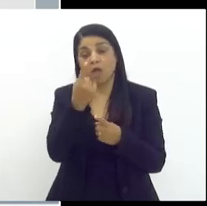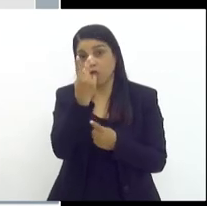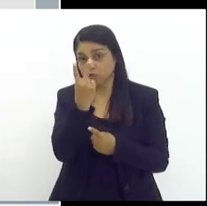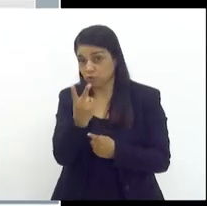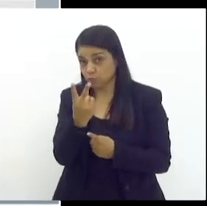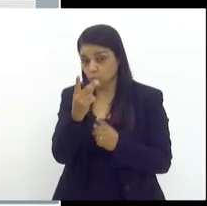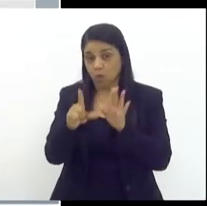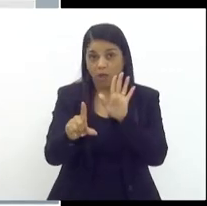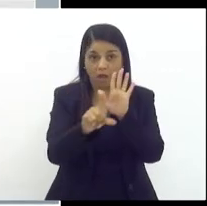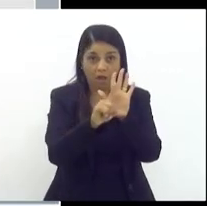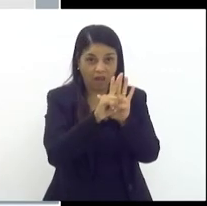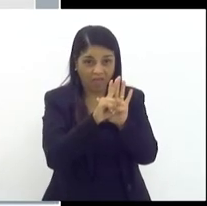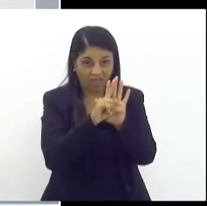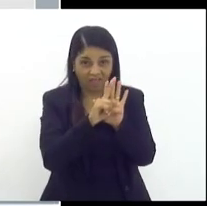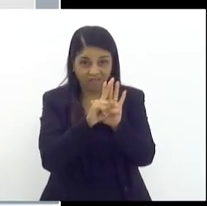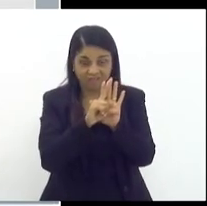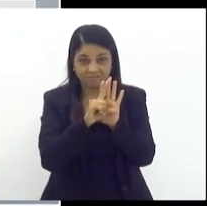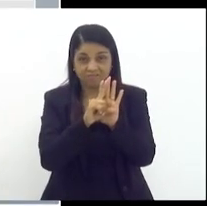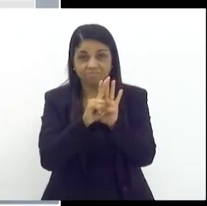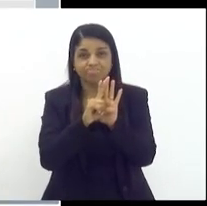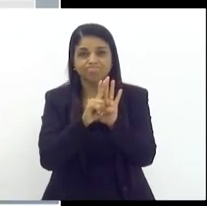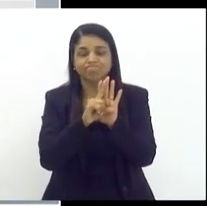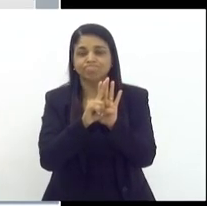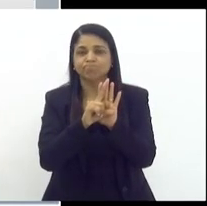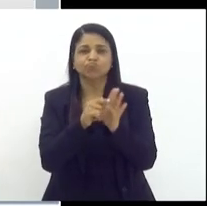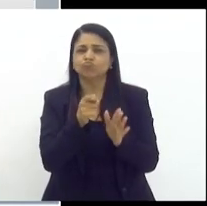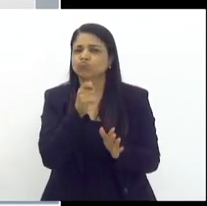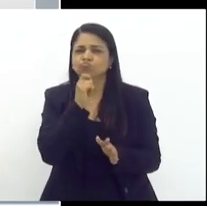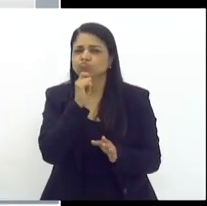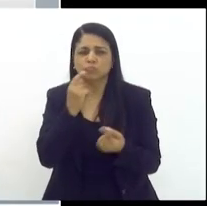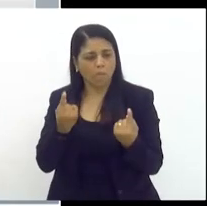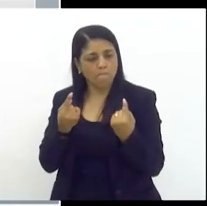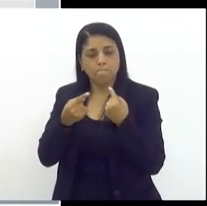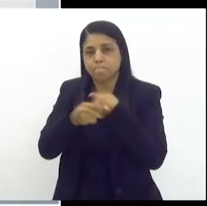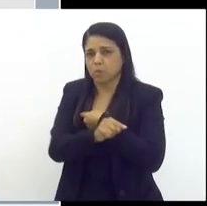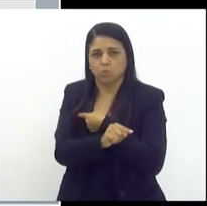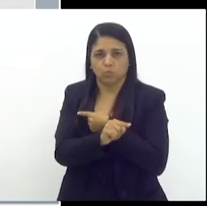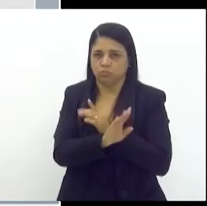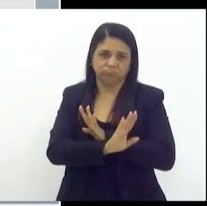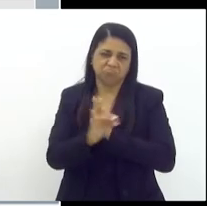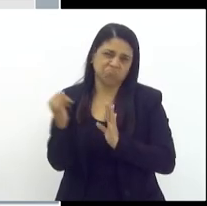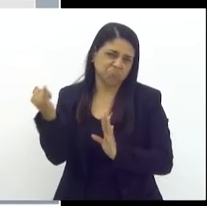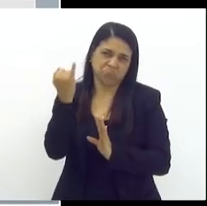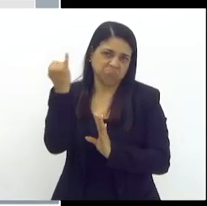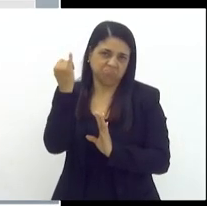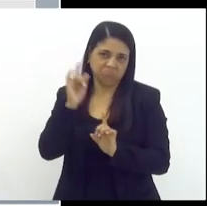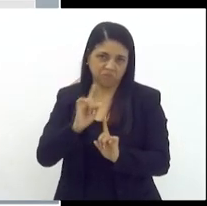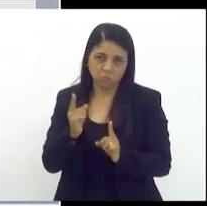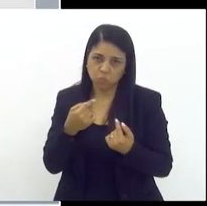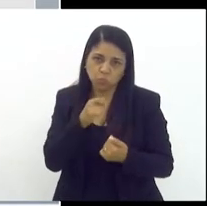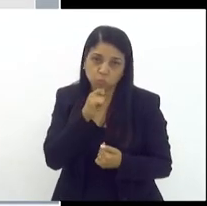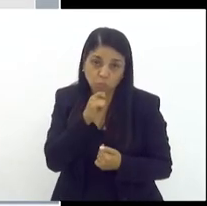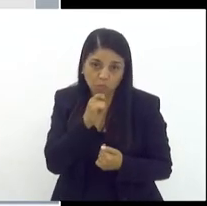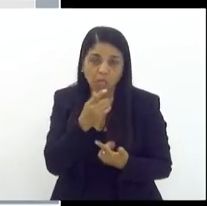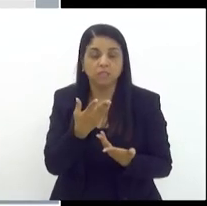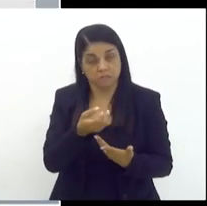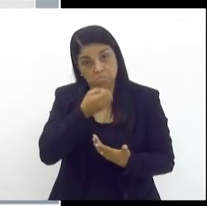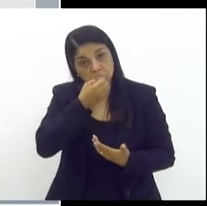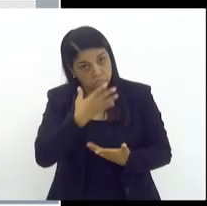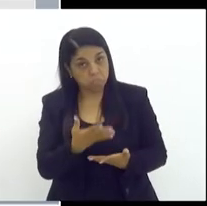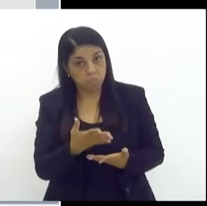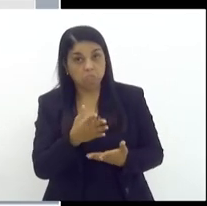das duas leis com texto não tem contradições relevantes seria bom evidentemente